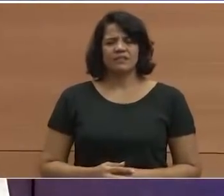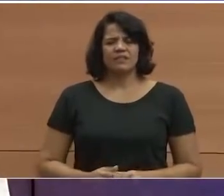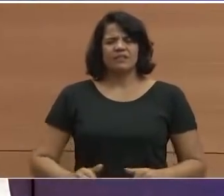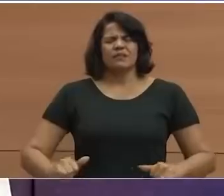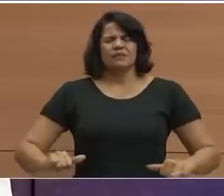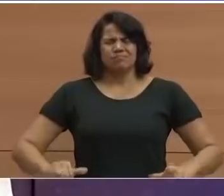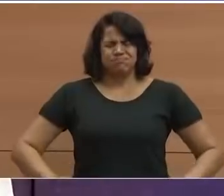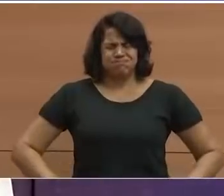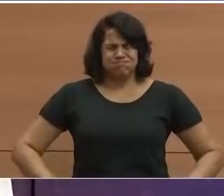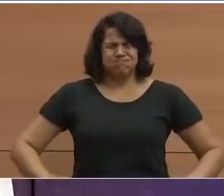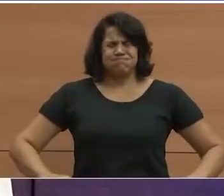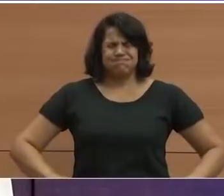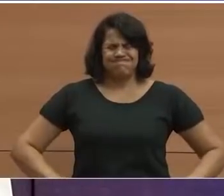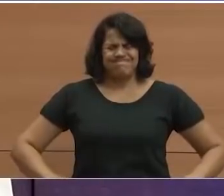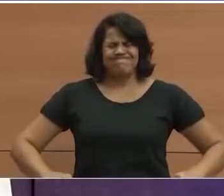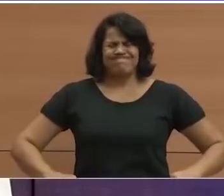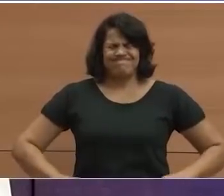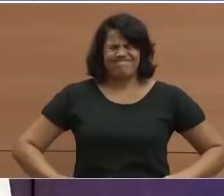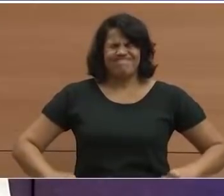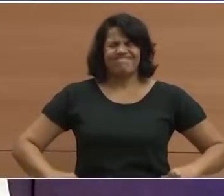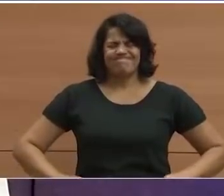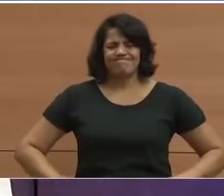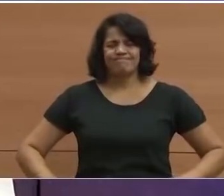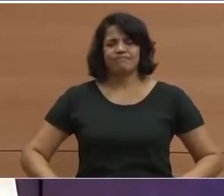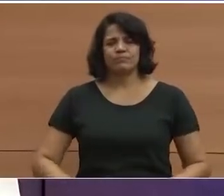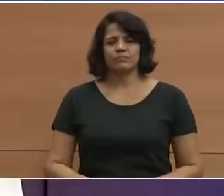isso. Sofreram muito com isso.